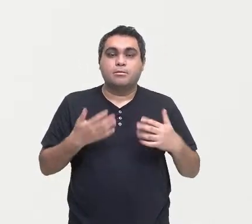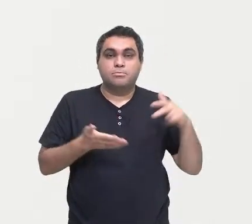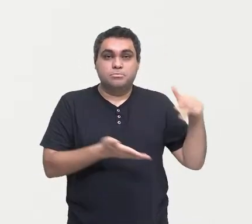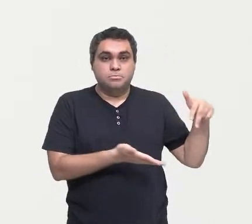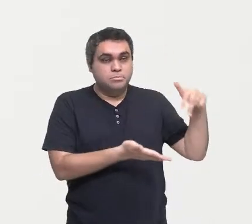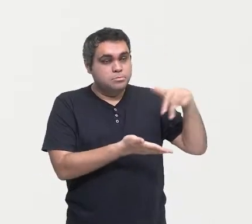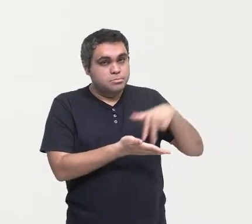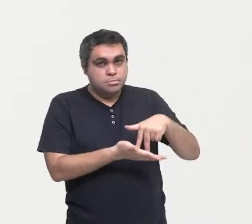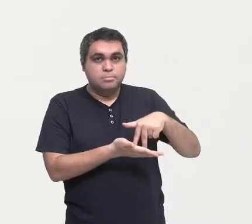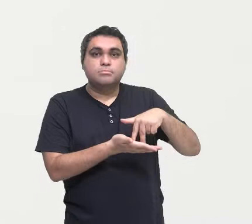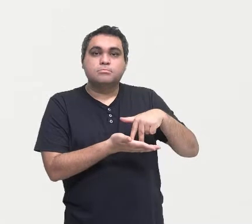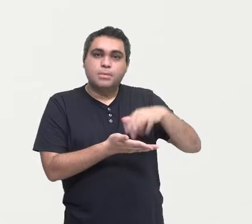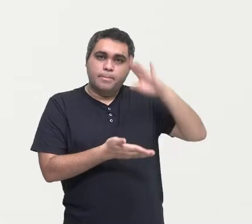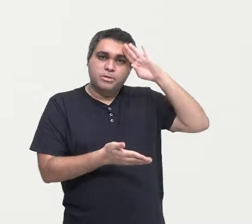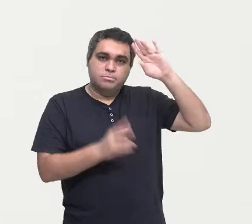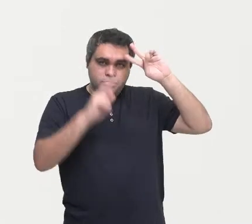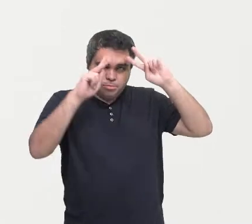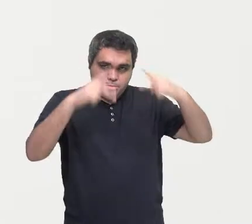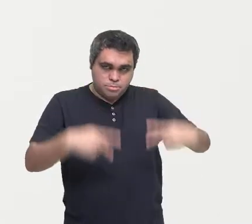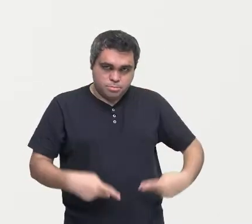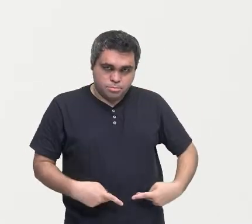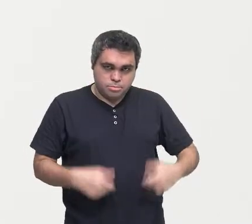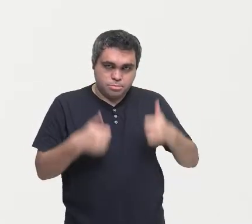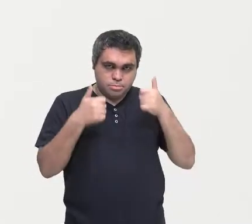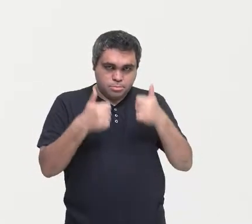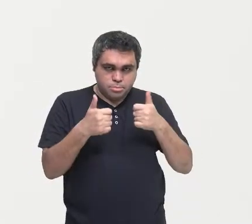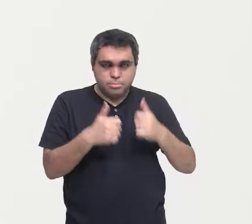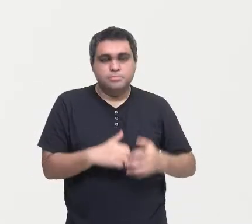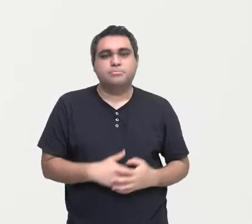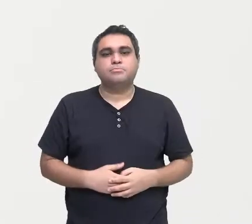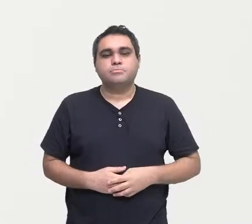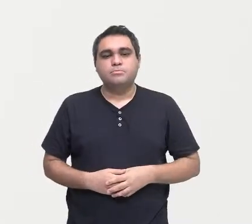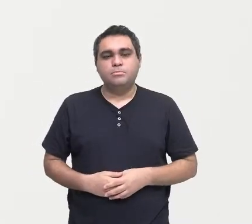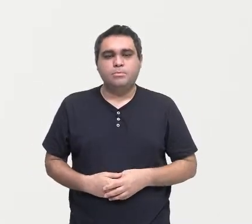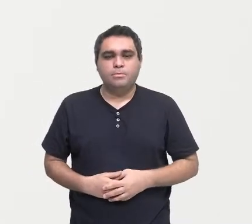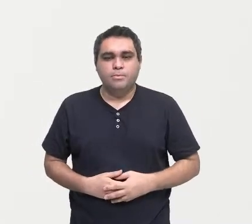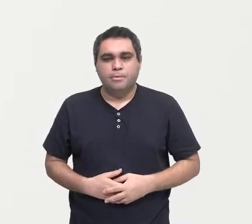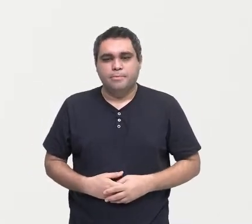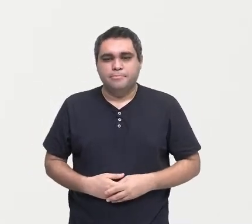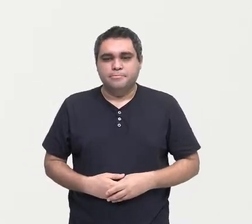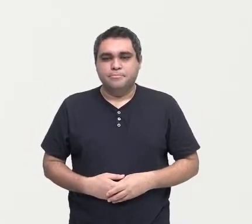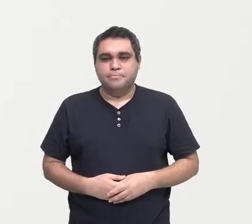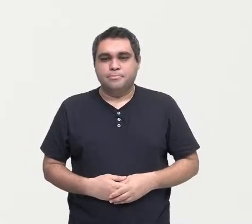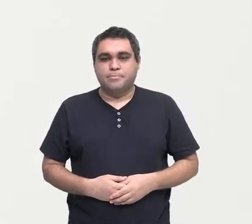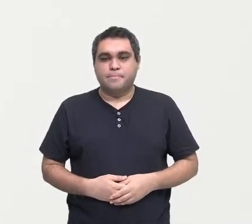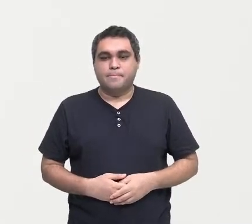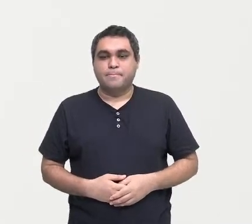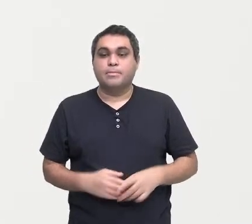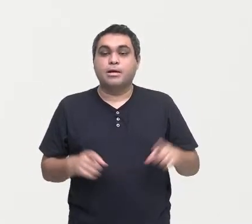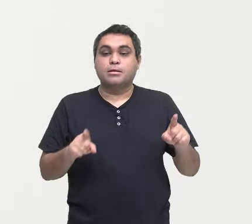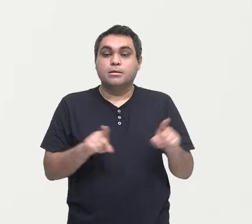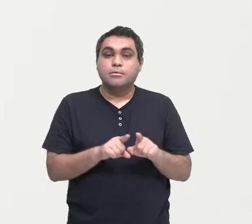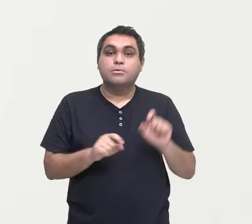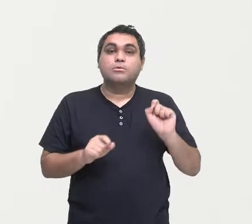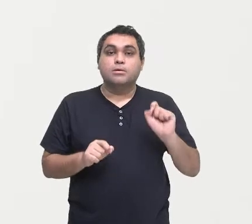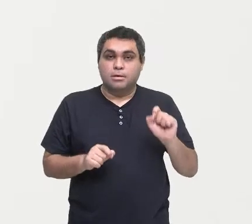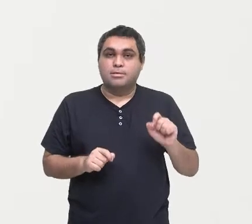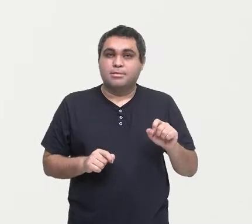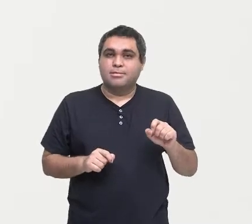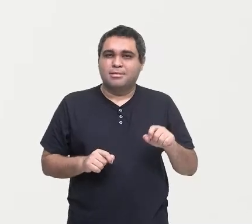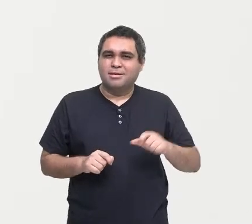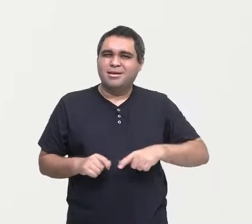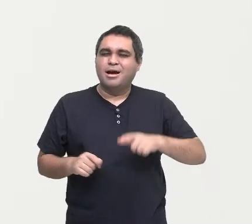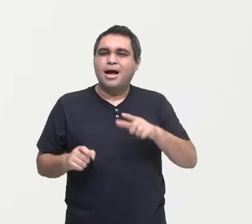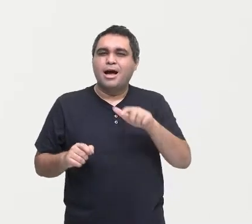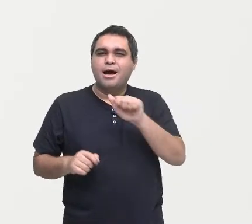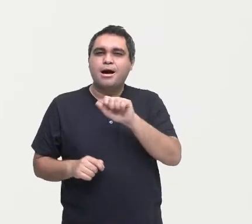ser humano, que os afastava do teocentrismo, como falei. O que mais? Resgatava-se, assim, a visão antropocêntrica,